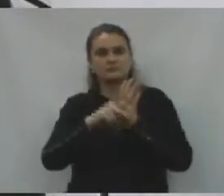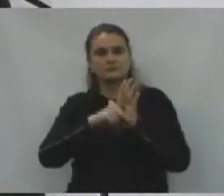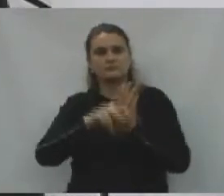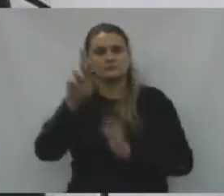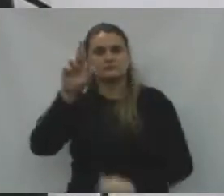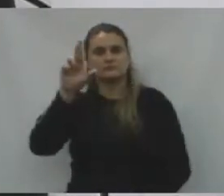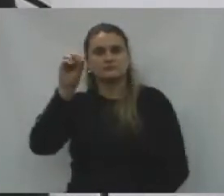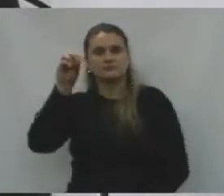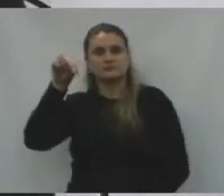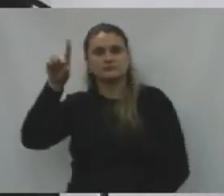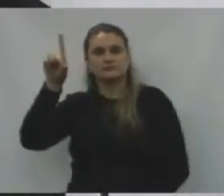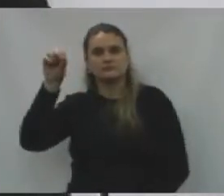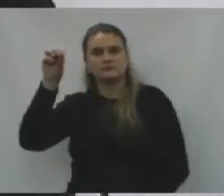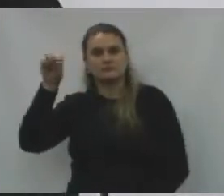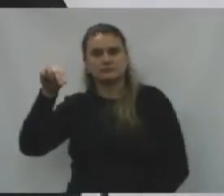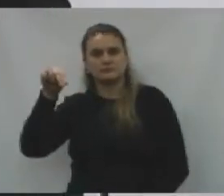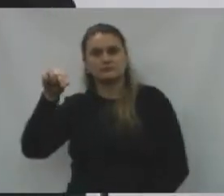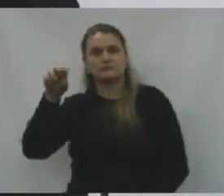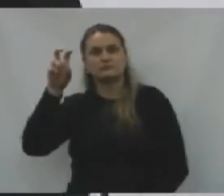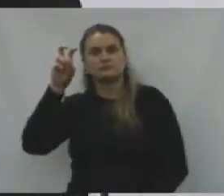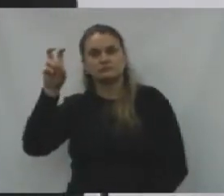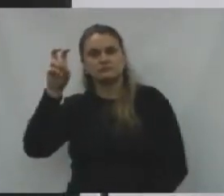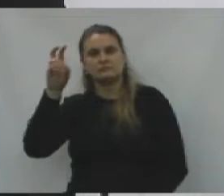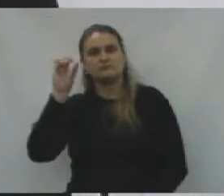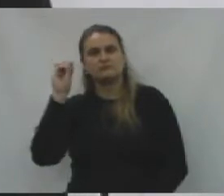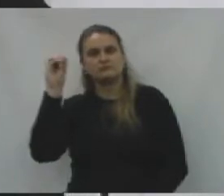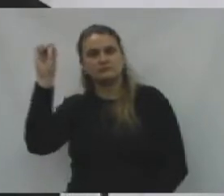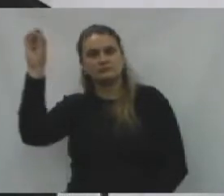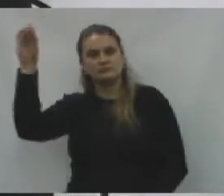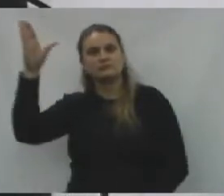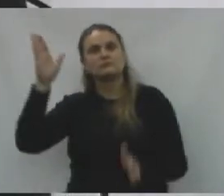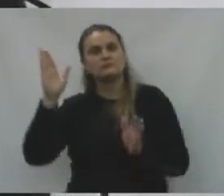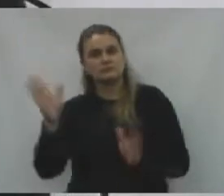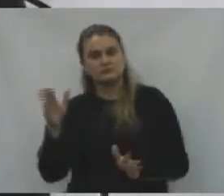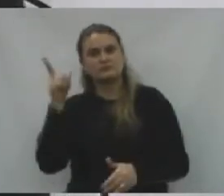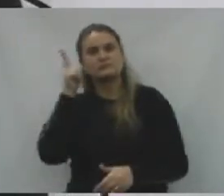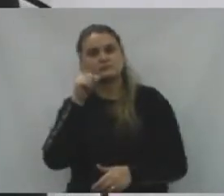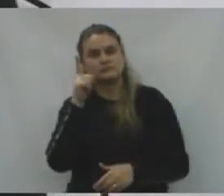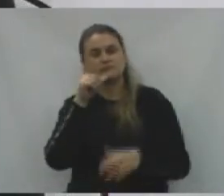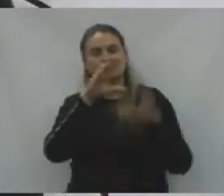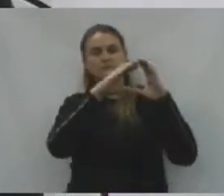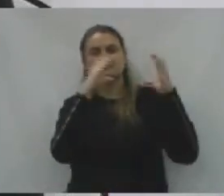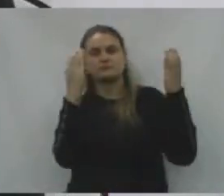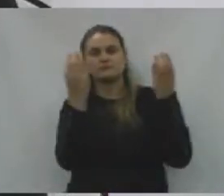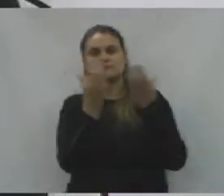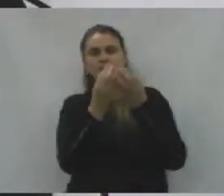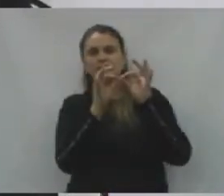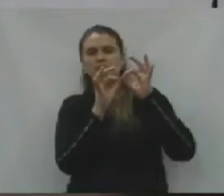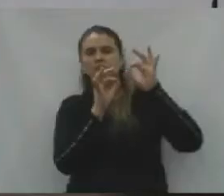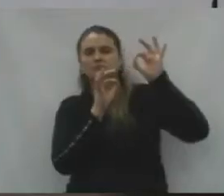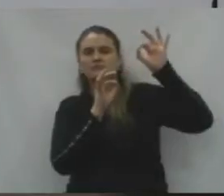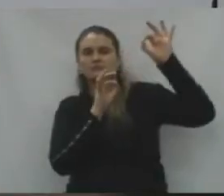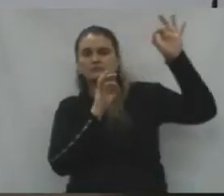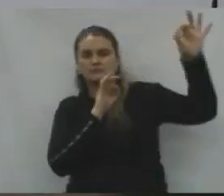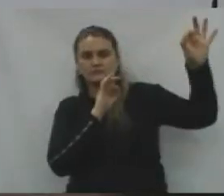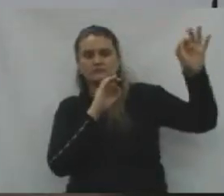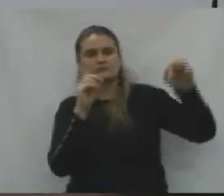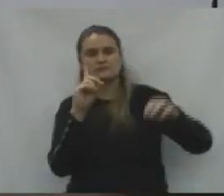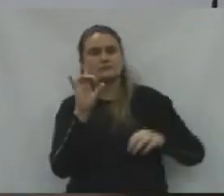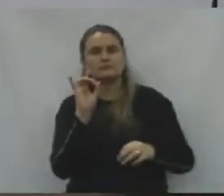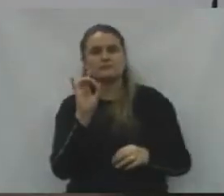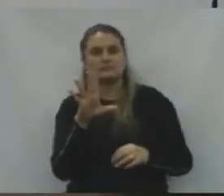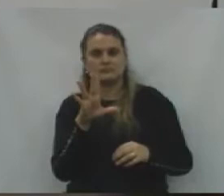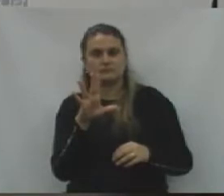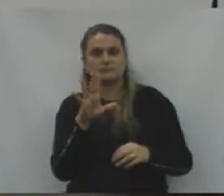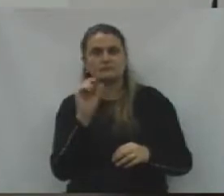O projeto Rondon, 5 expedições já saídas da Uniuv, atendendo comunidades longínquas, mas que